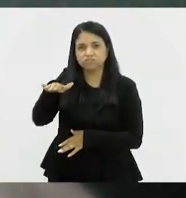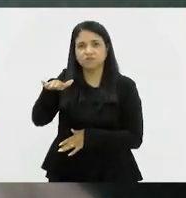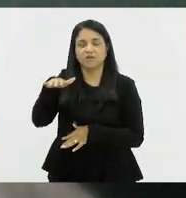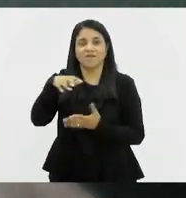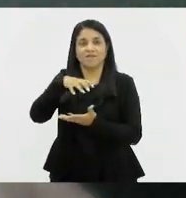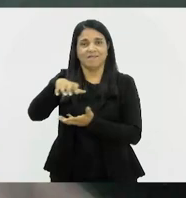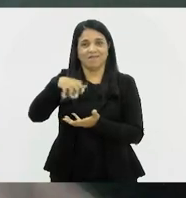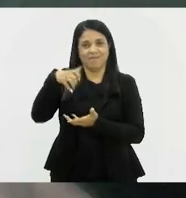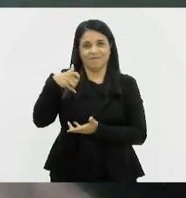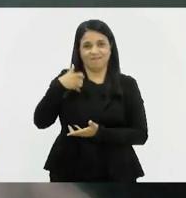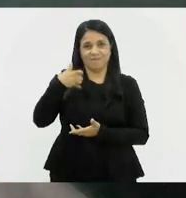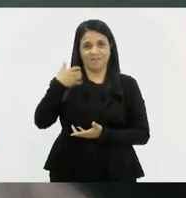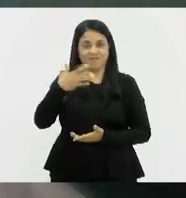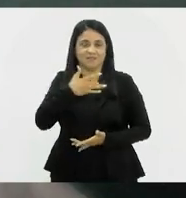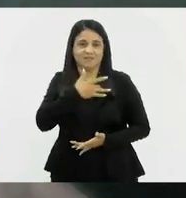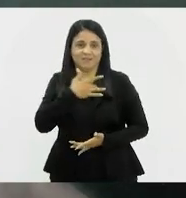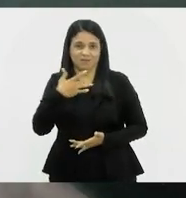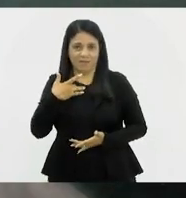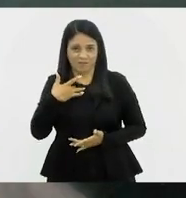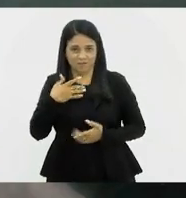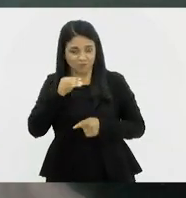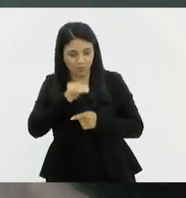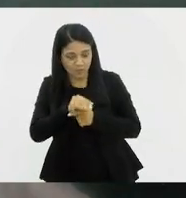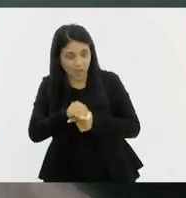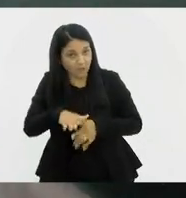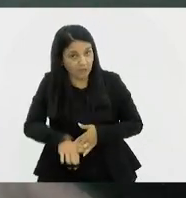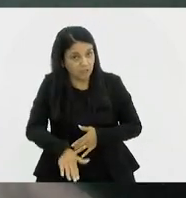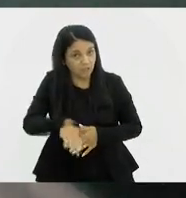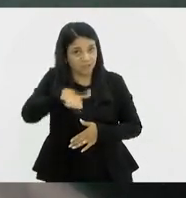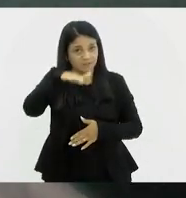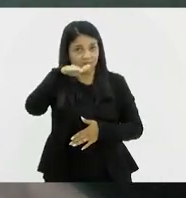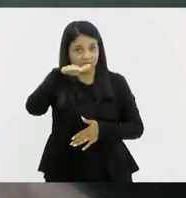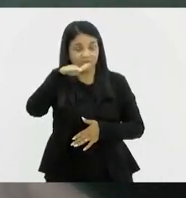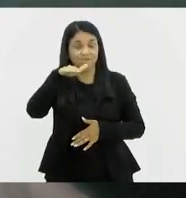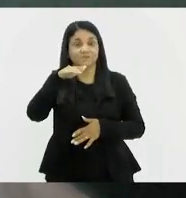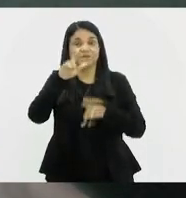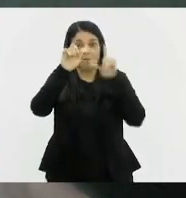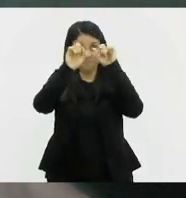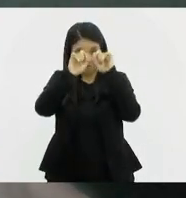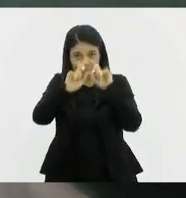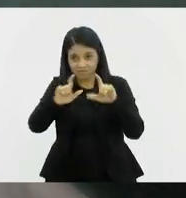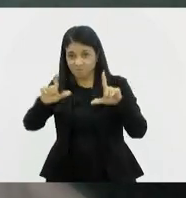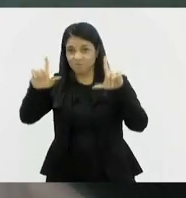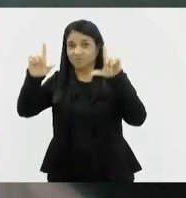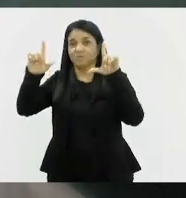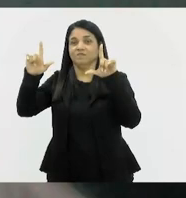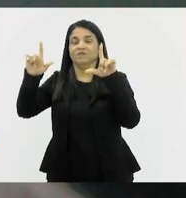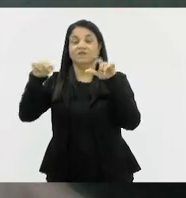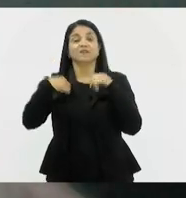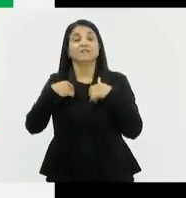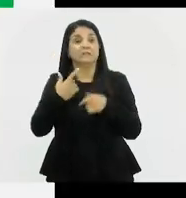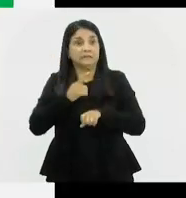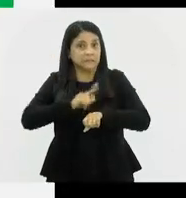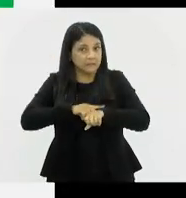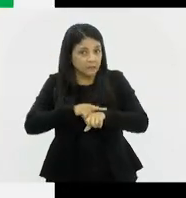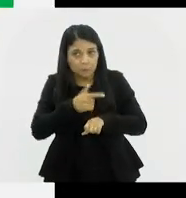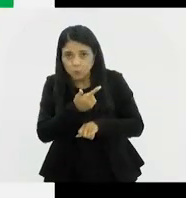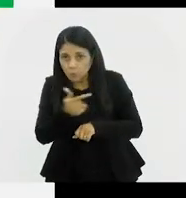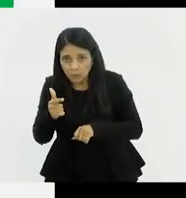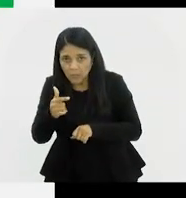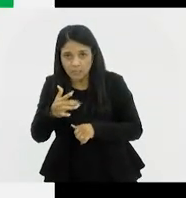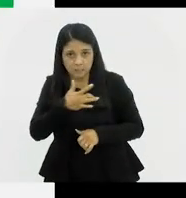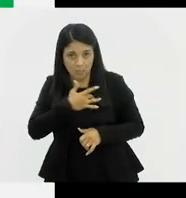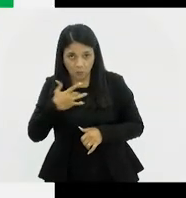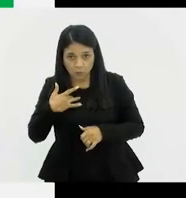envelhecimento muito saudável. Próximo. Senão, quem não tem tempo para cuidar da sua saúde, terá que